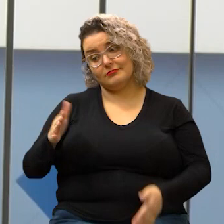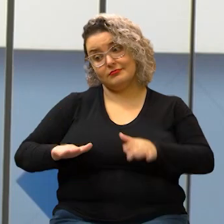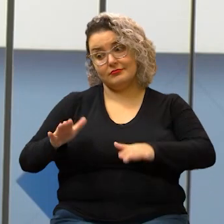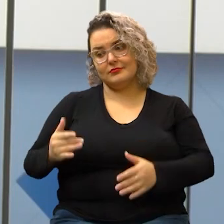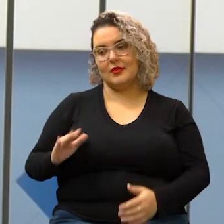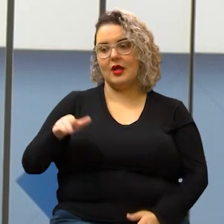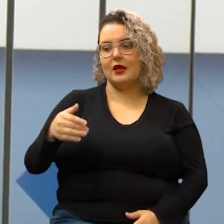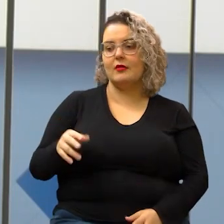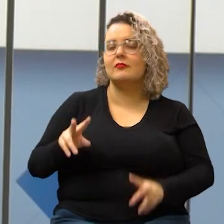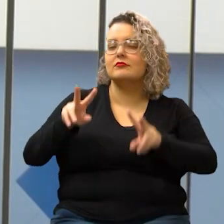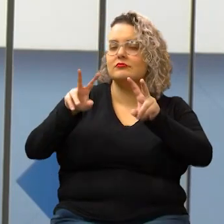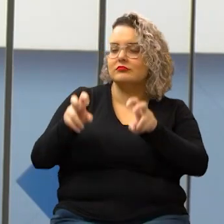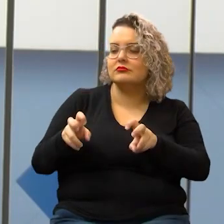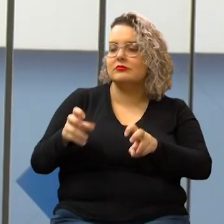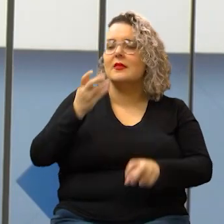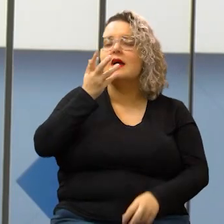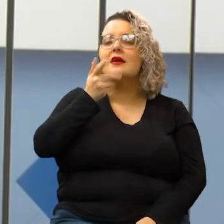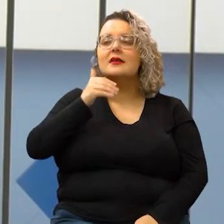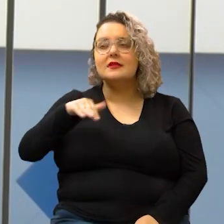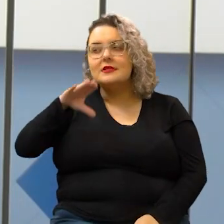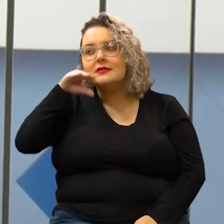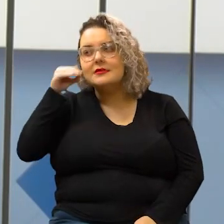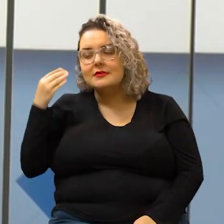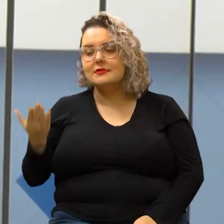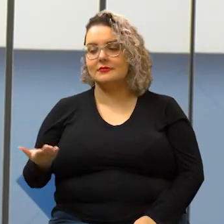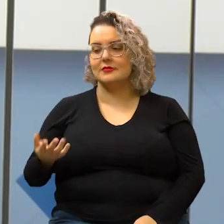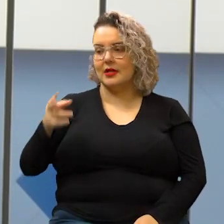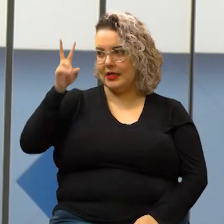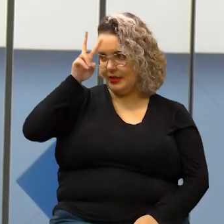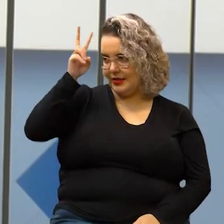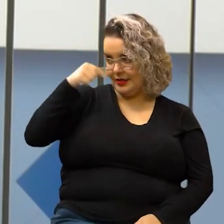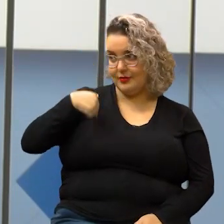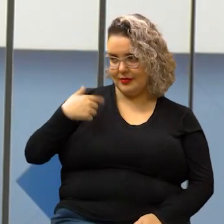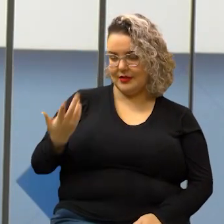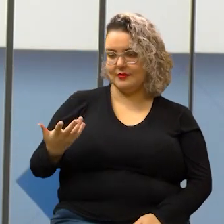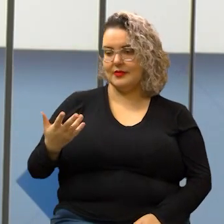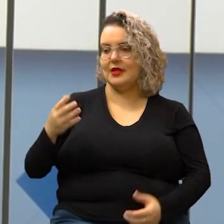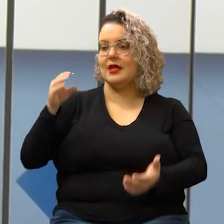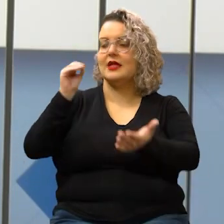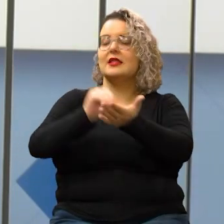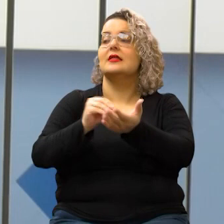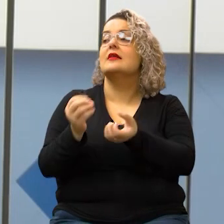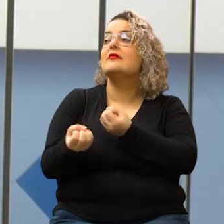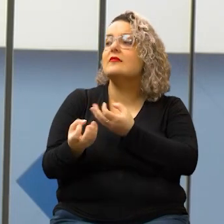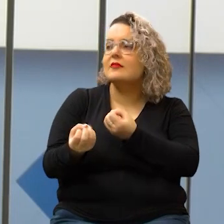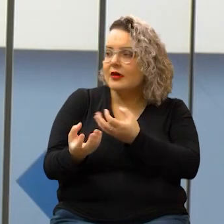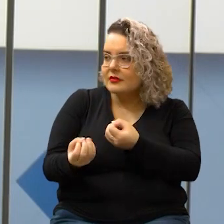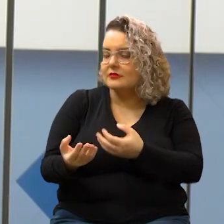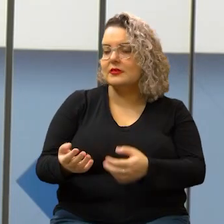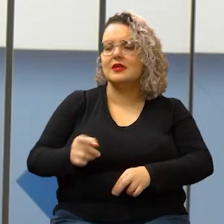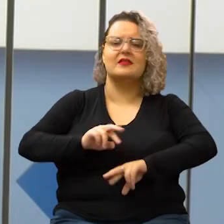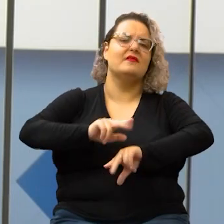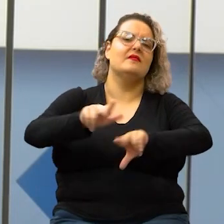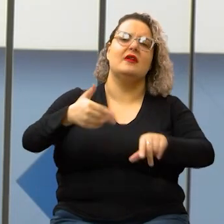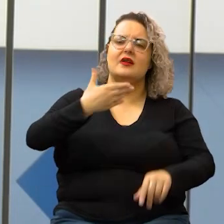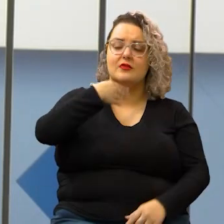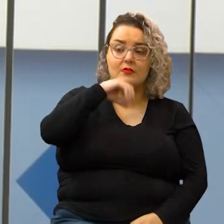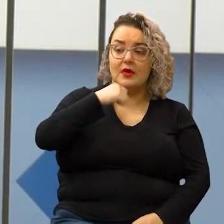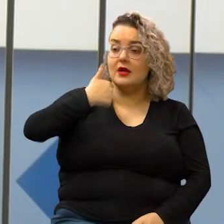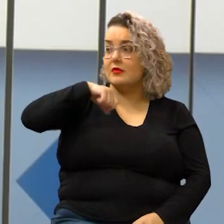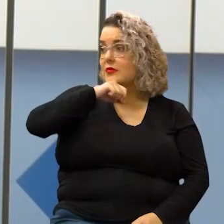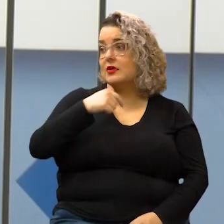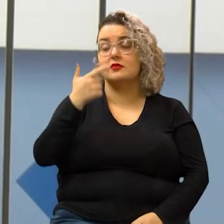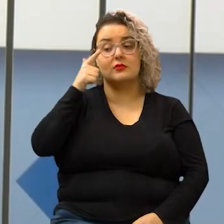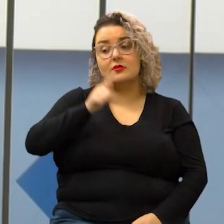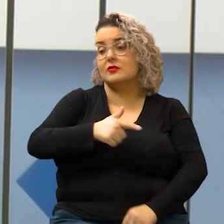quando vem esse tema e fala crianças e adolescentes, eu me lembro da falta de informação e o tanto de pais que não conseguem educar